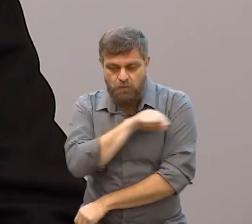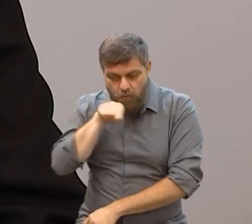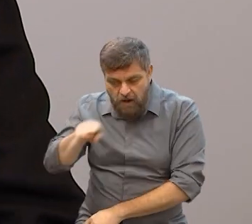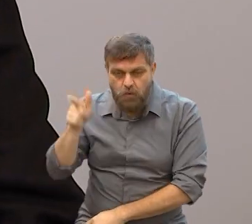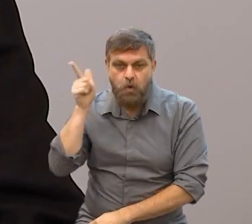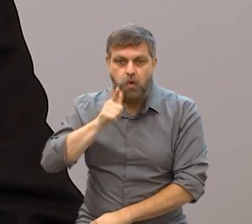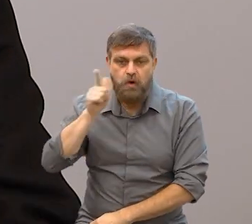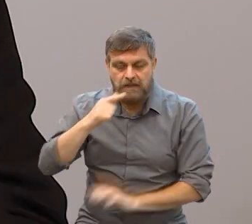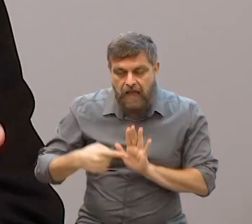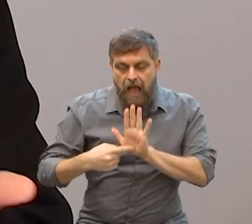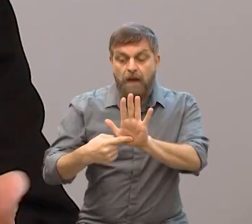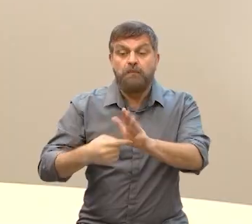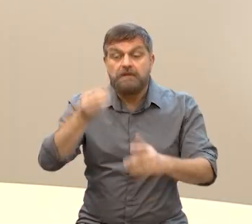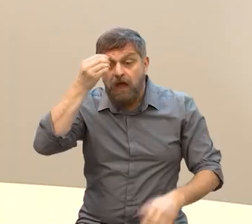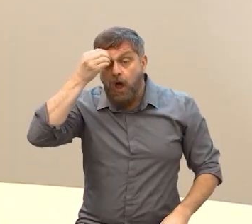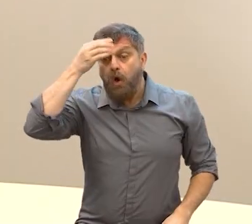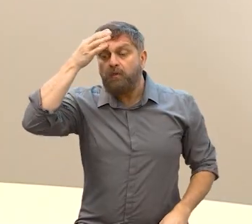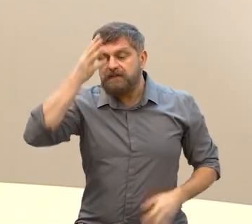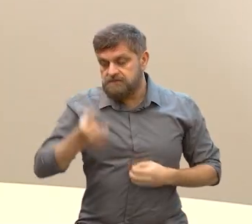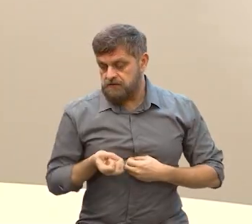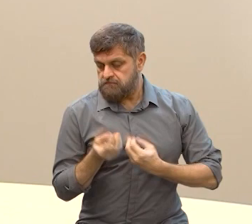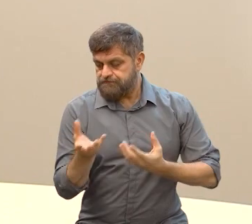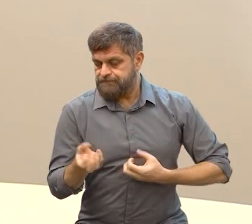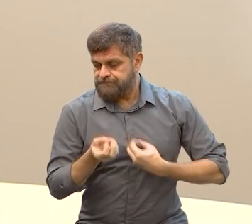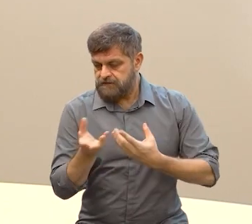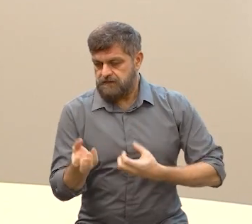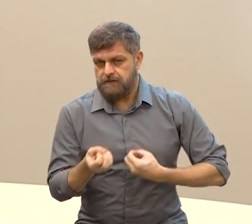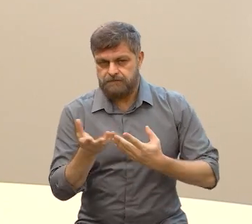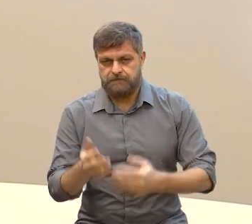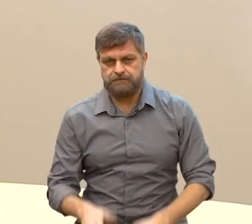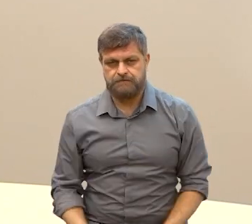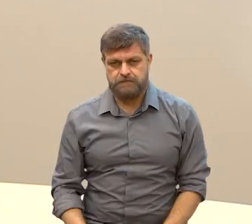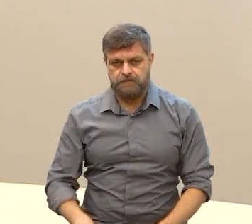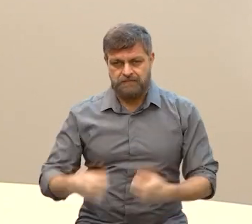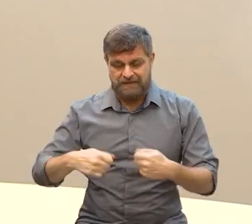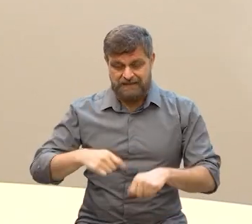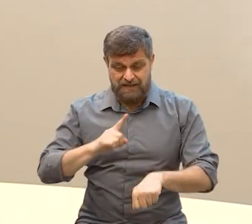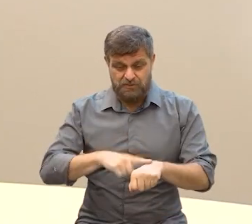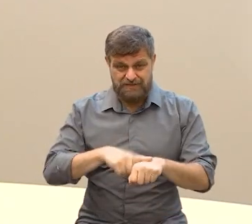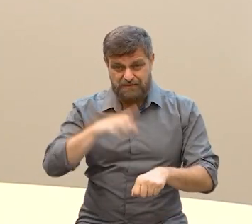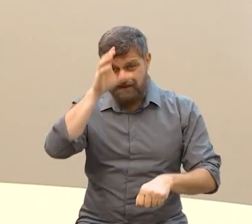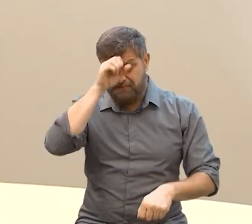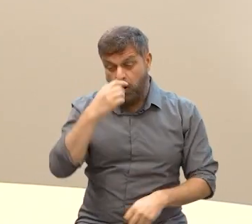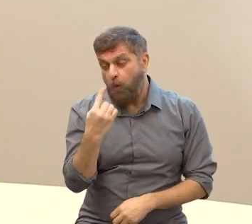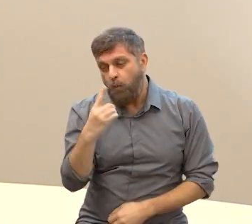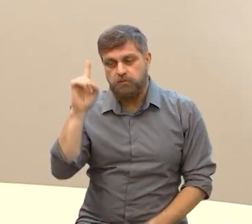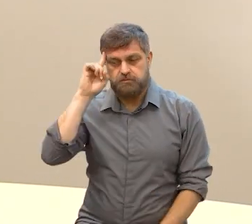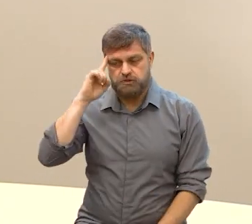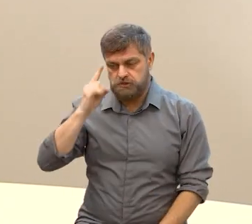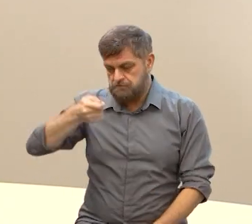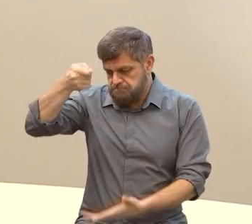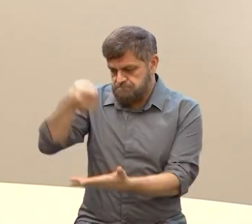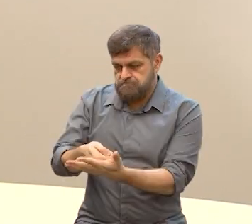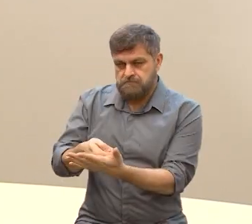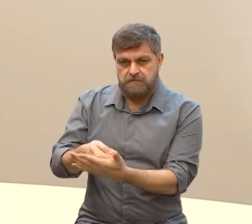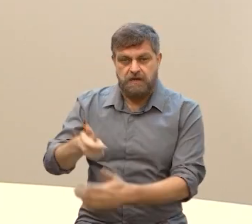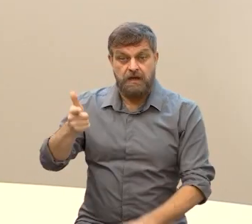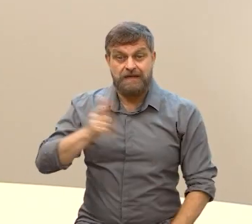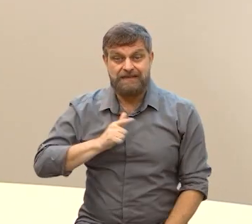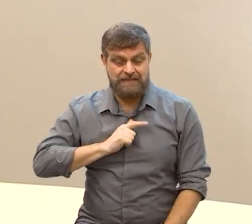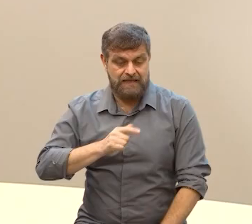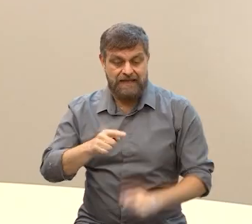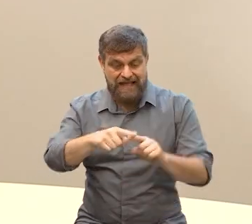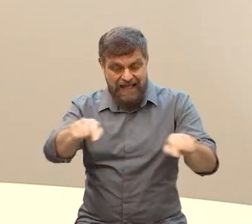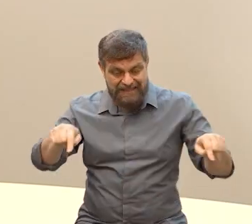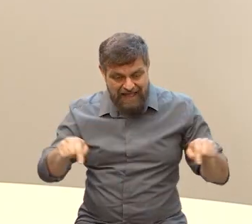chance, né, dele trazer esse conhecimento que está à tona. Mas isso tem que ser feito durante a aprendizagem, não é um dia determinante, é a participação em